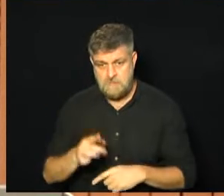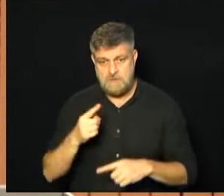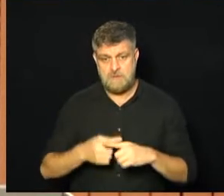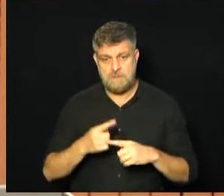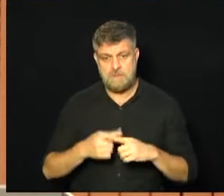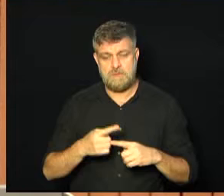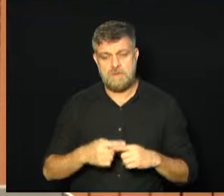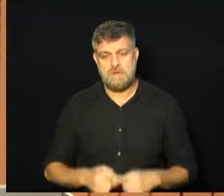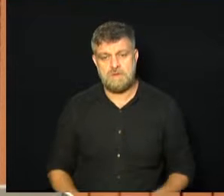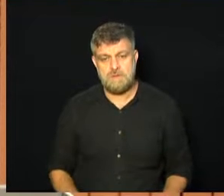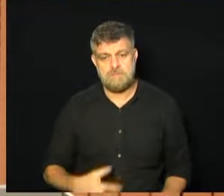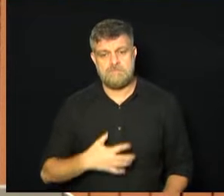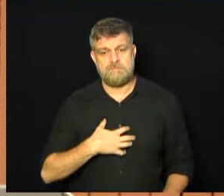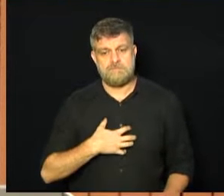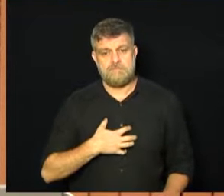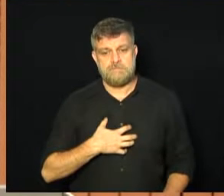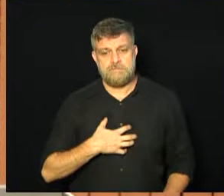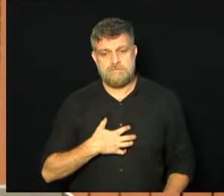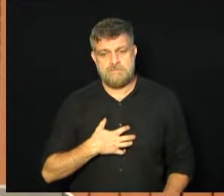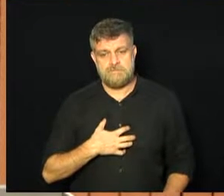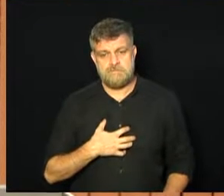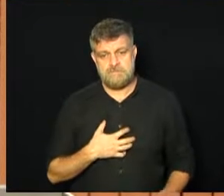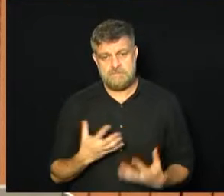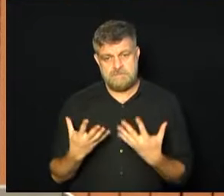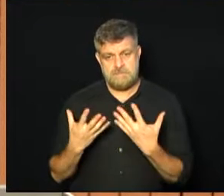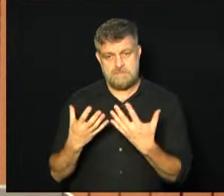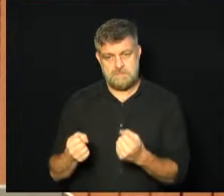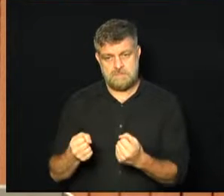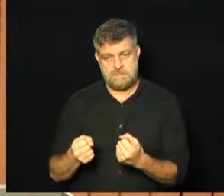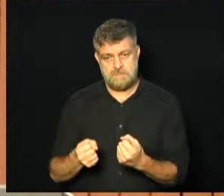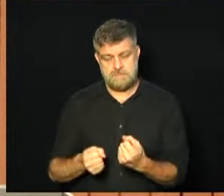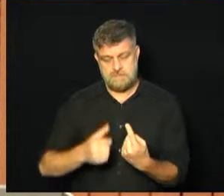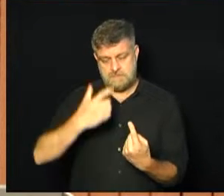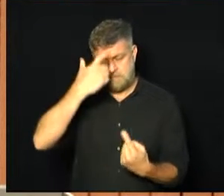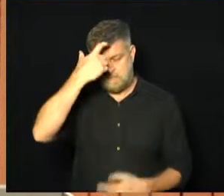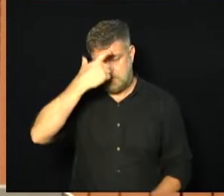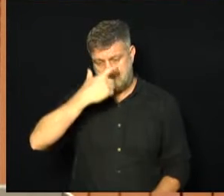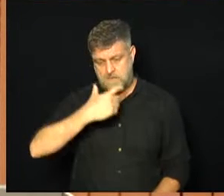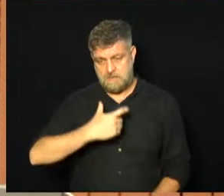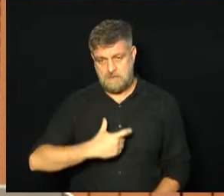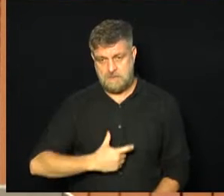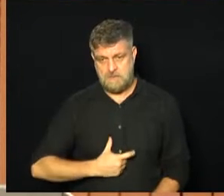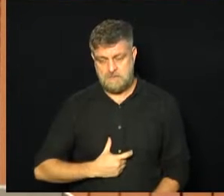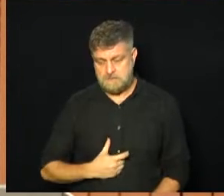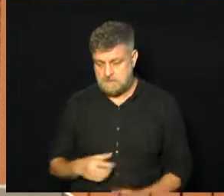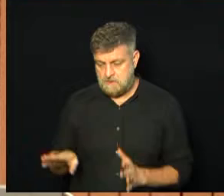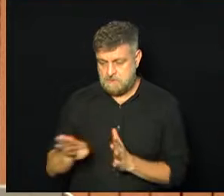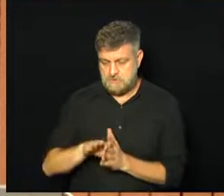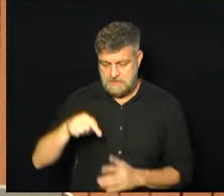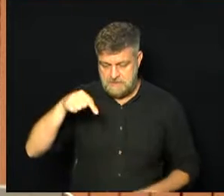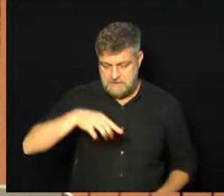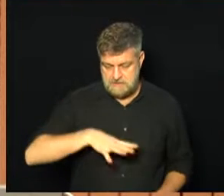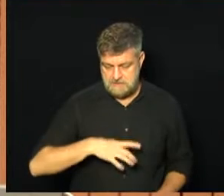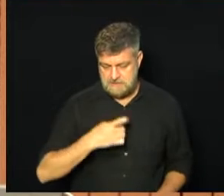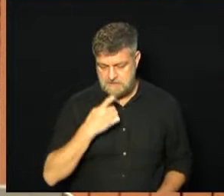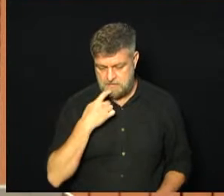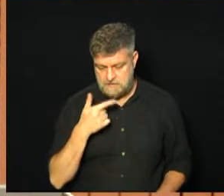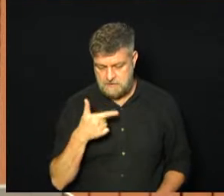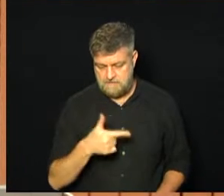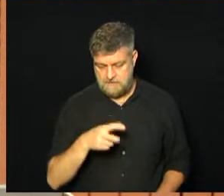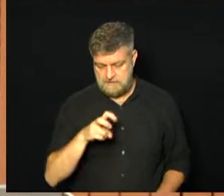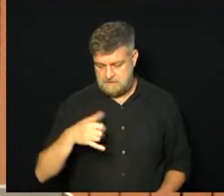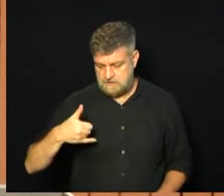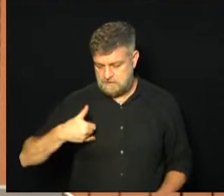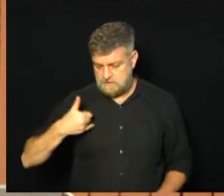grato por ter me aceitado aqui desde os meus 25 anos. Eu já